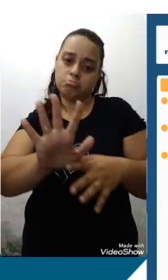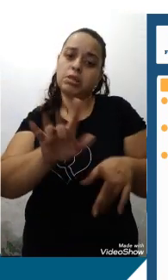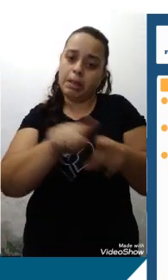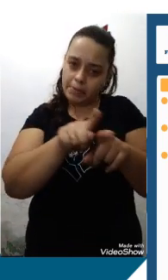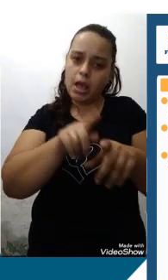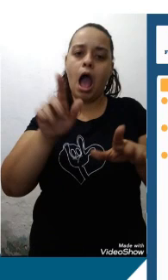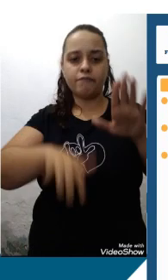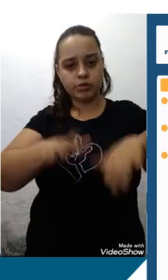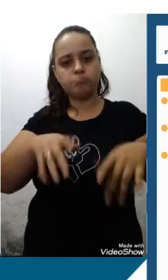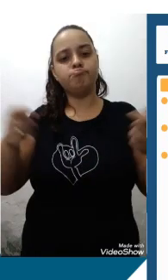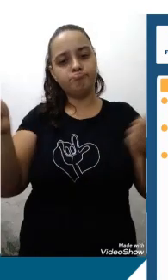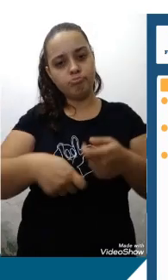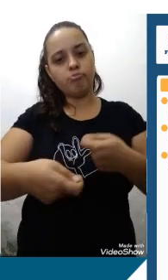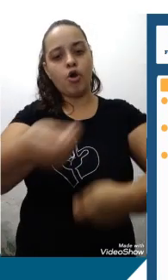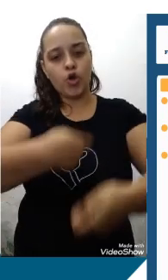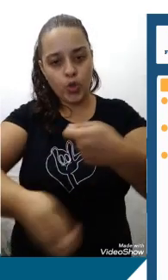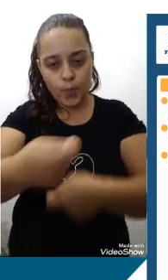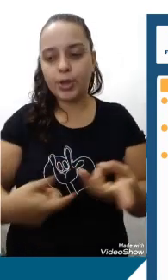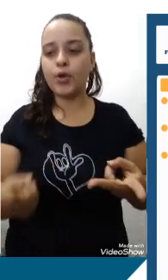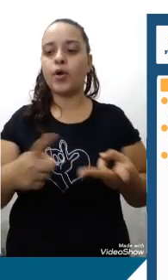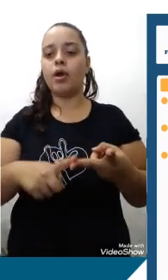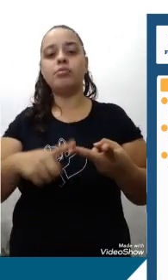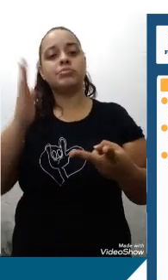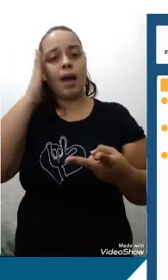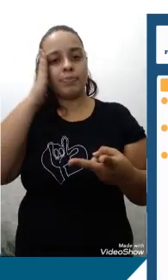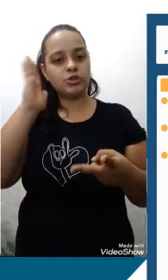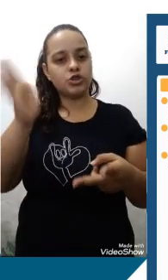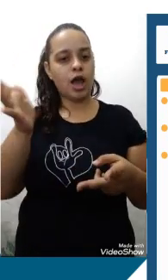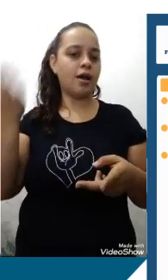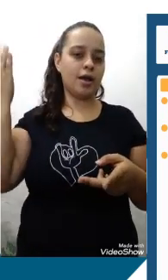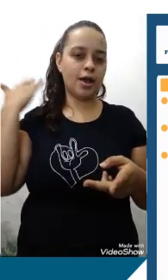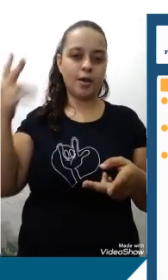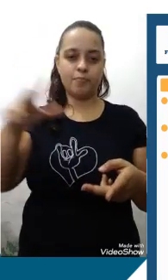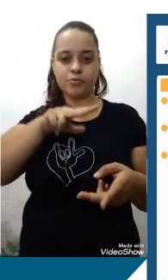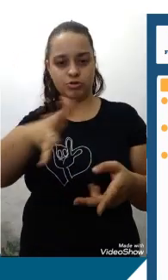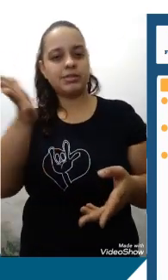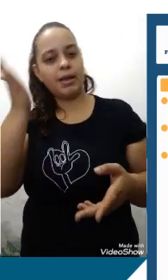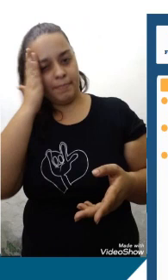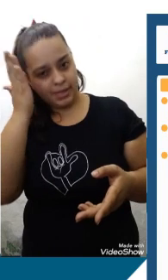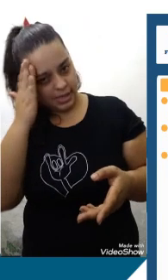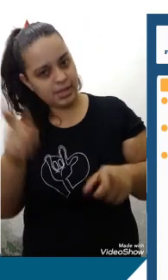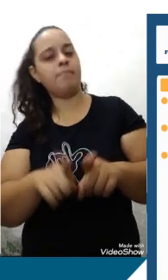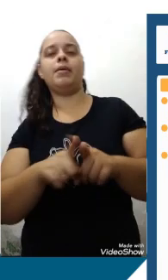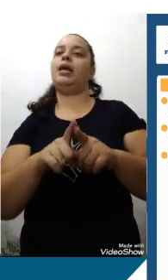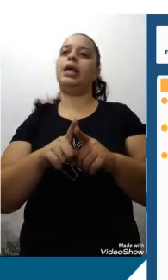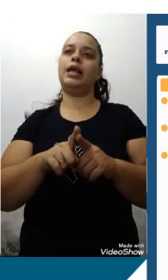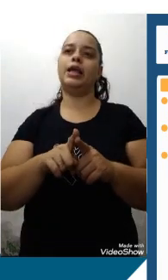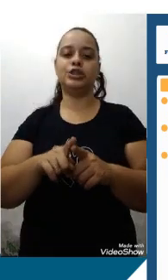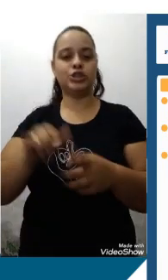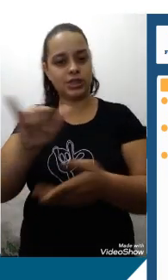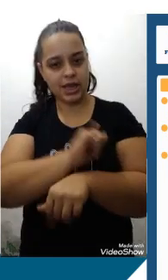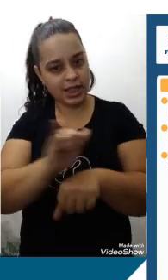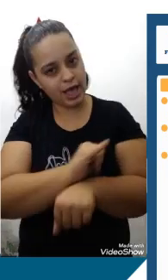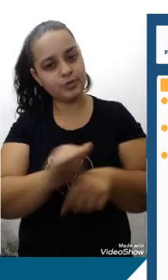pode ter tido um peso sim, embora se discuta o quanto os portugueses sabiam disso antes de chegar em Ceuta. O fator estratégico